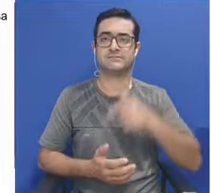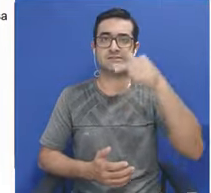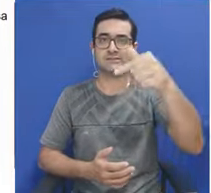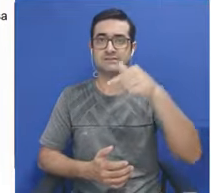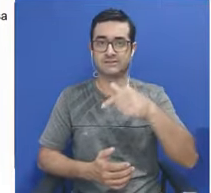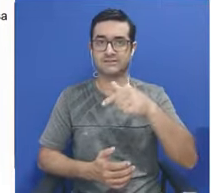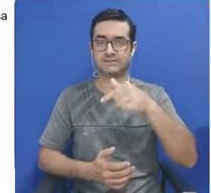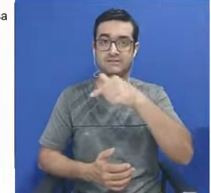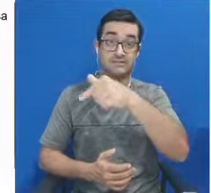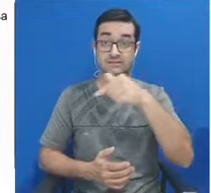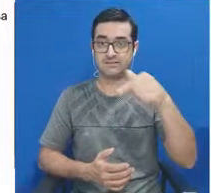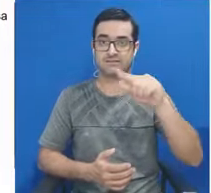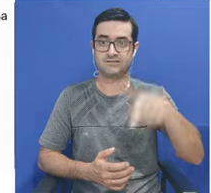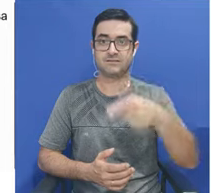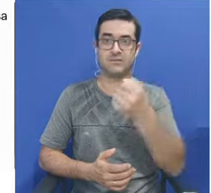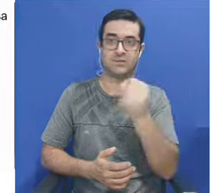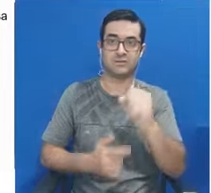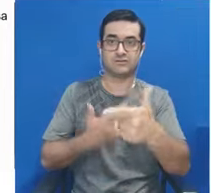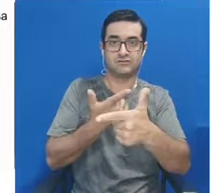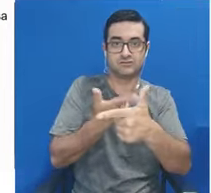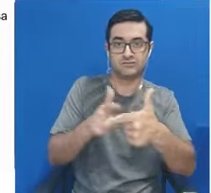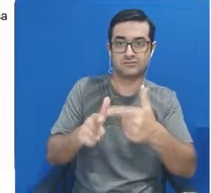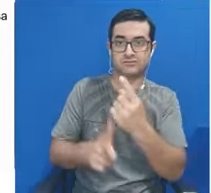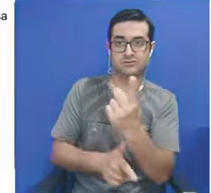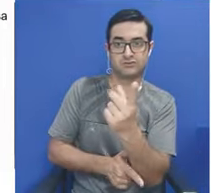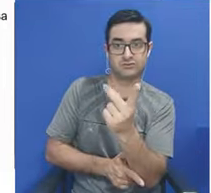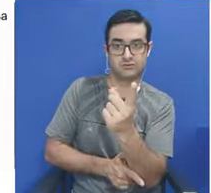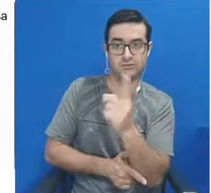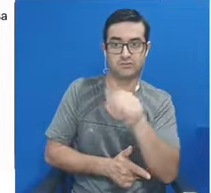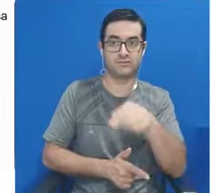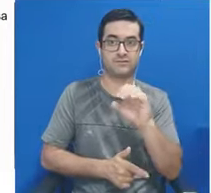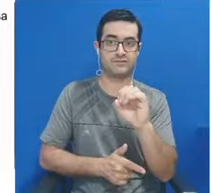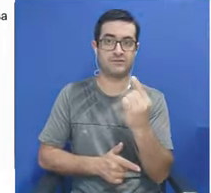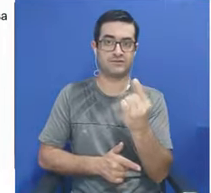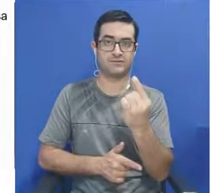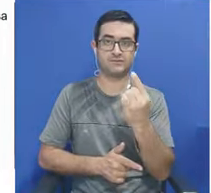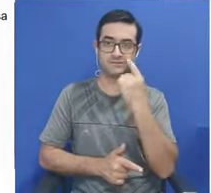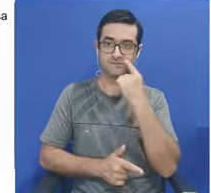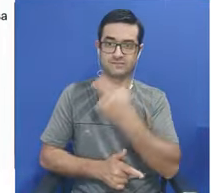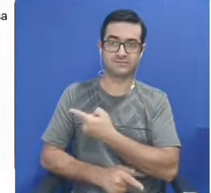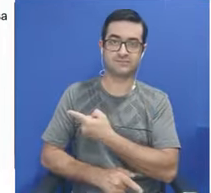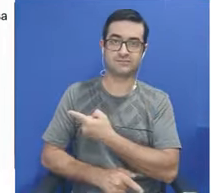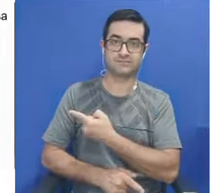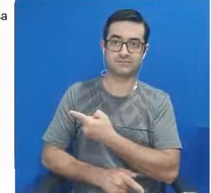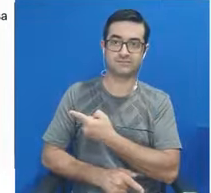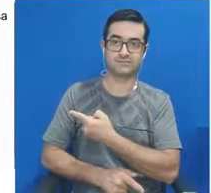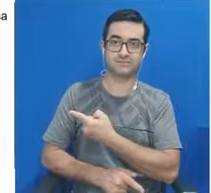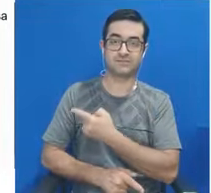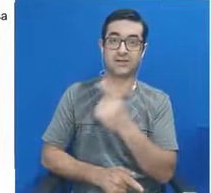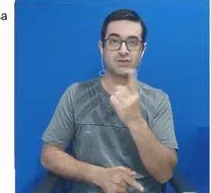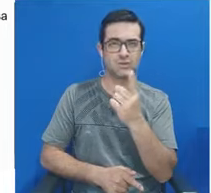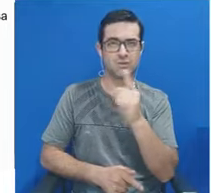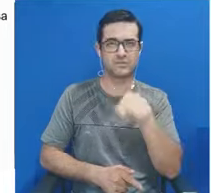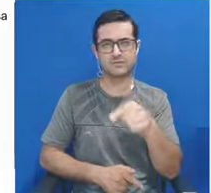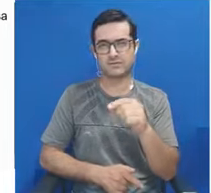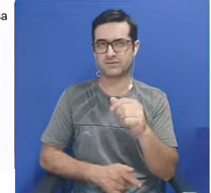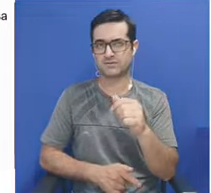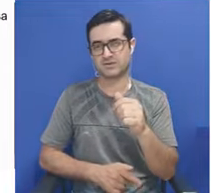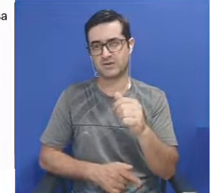12,101. Aqui eu botei a massa mais correta, tá, pessoal? Porque é 12,011, mas podem usar 12, não tem problema para arredondar.